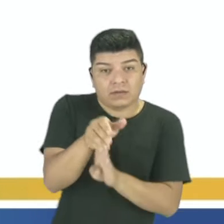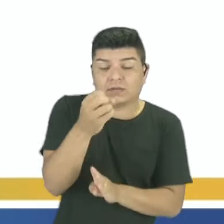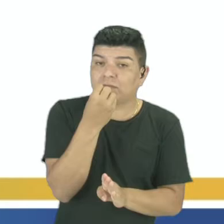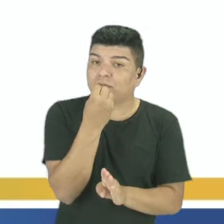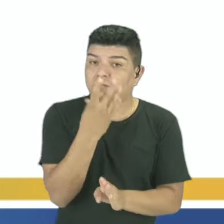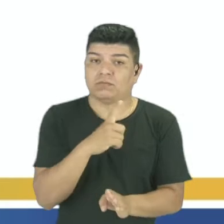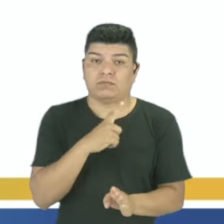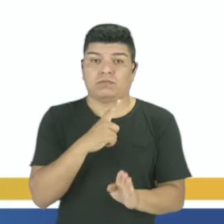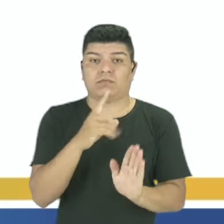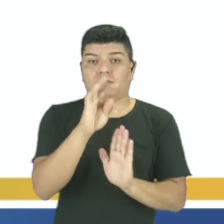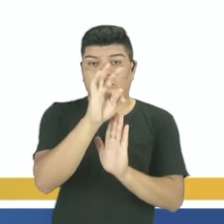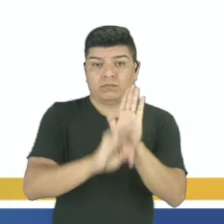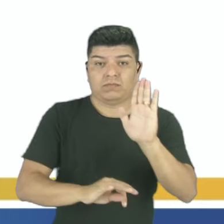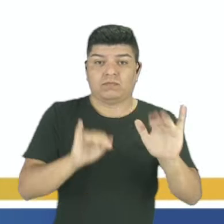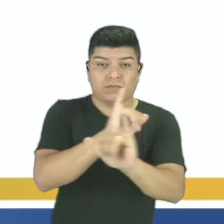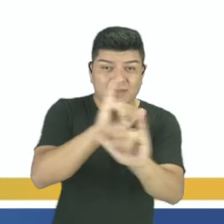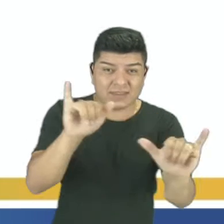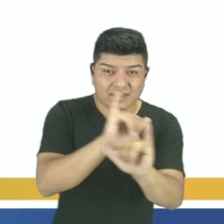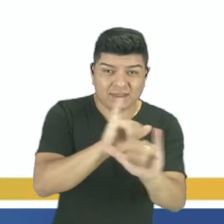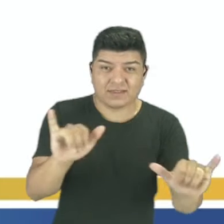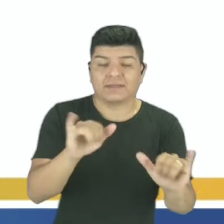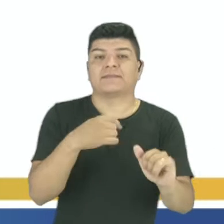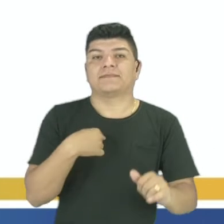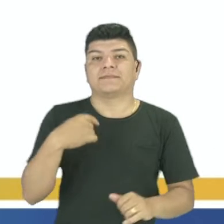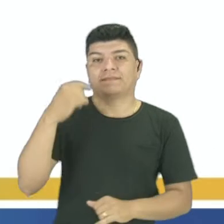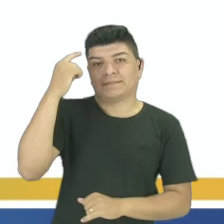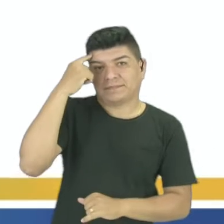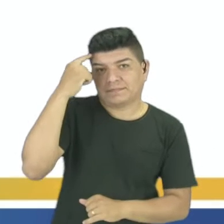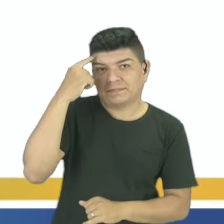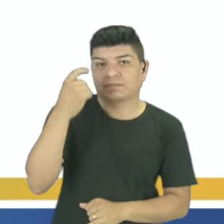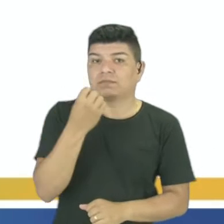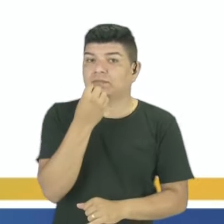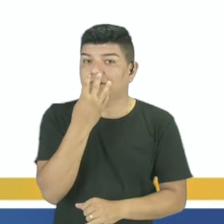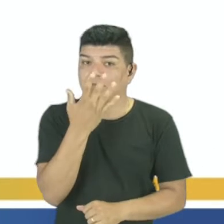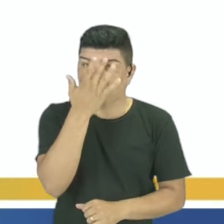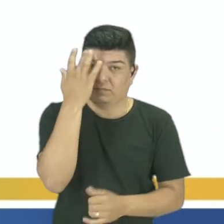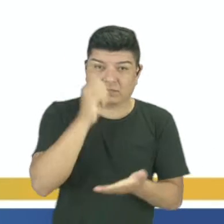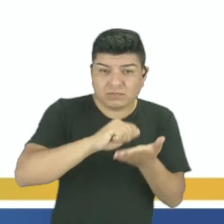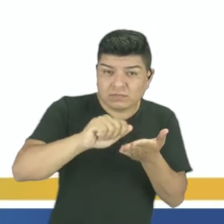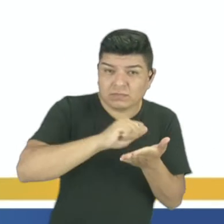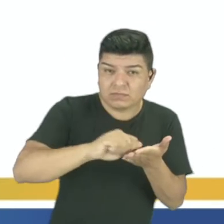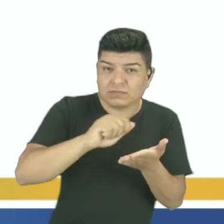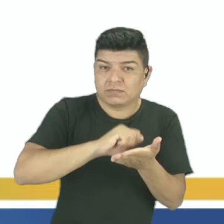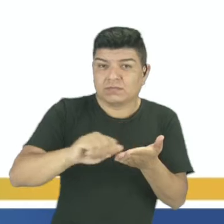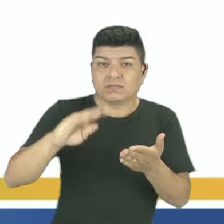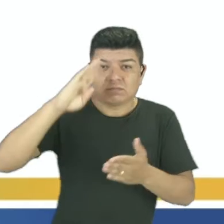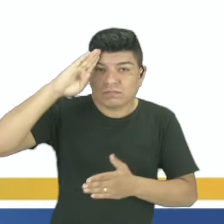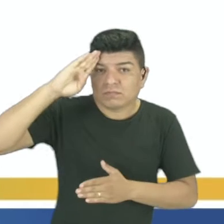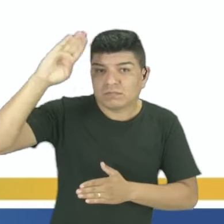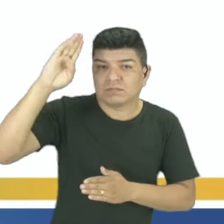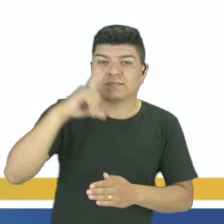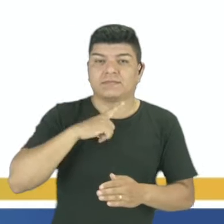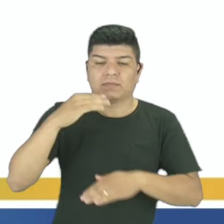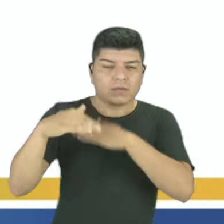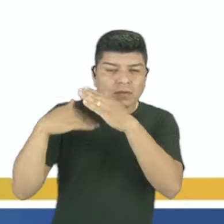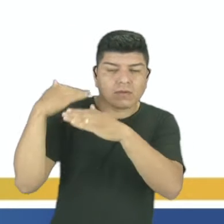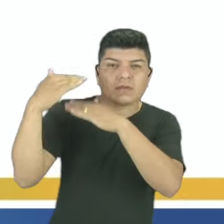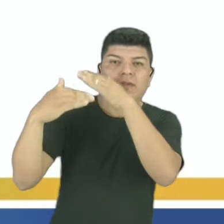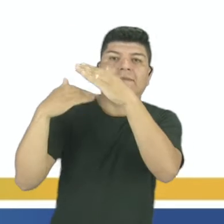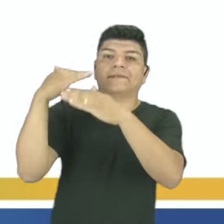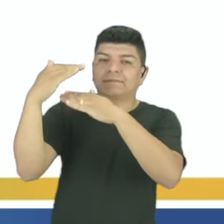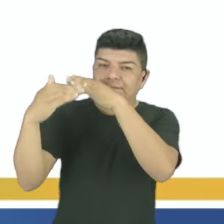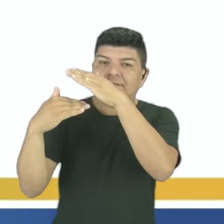criar um bom texto publicitário. A criatividade de um redator é um dos pontos cruciais nesse tipo de